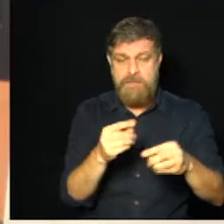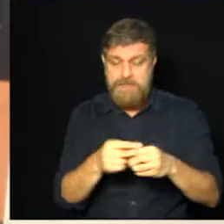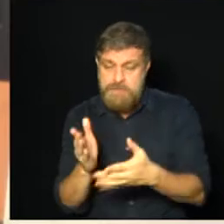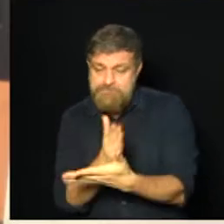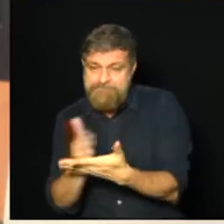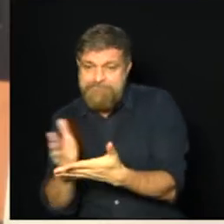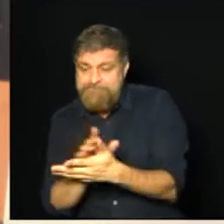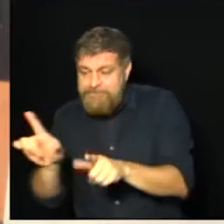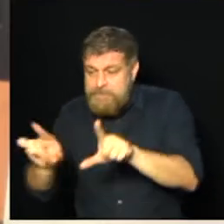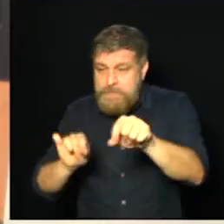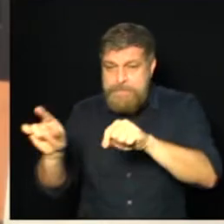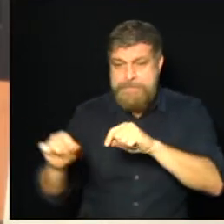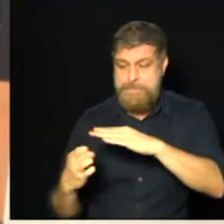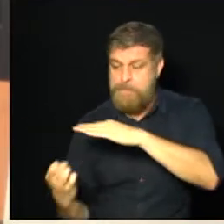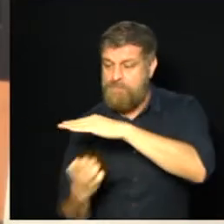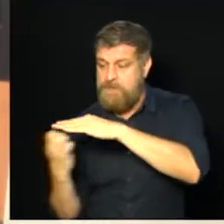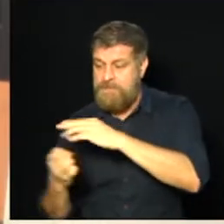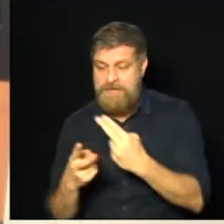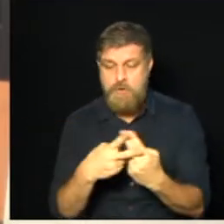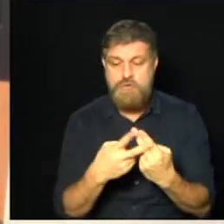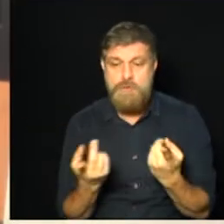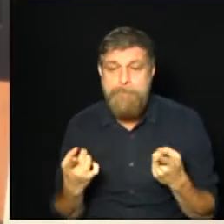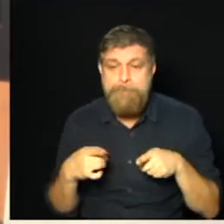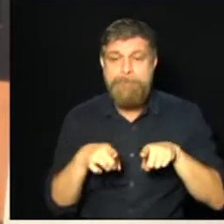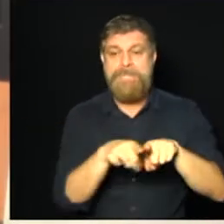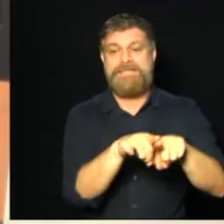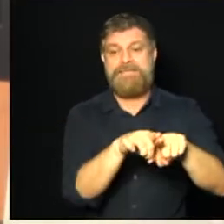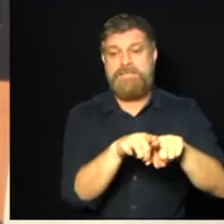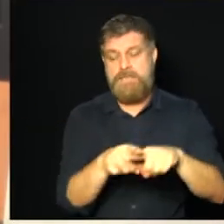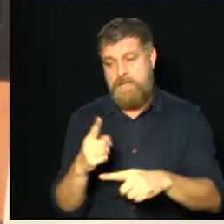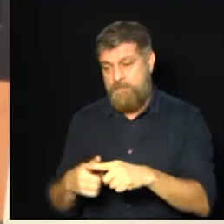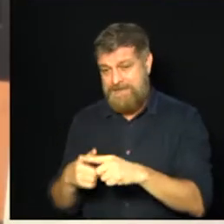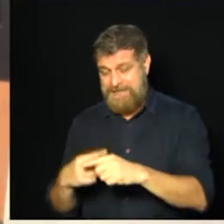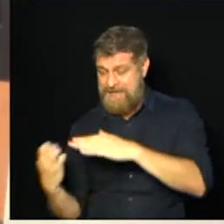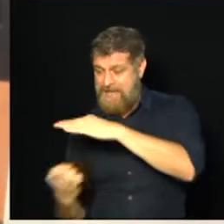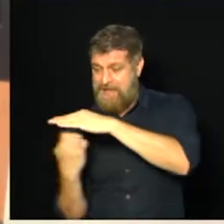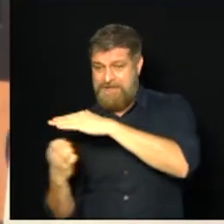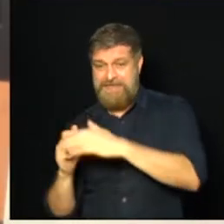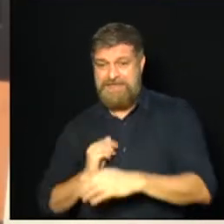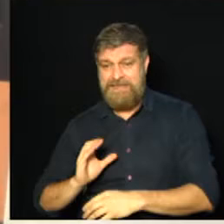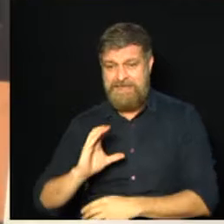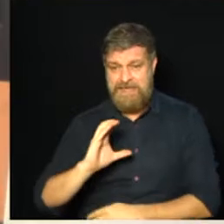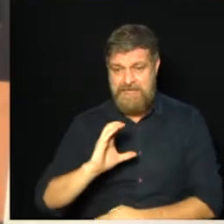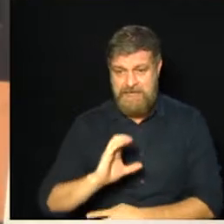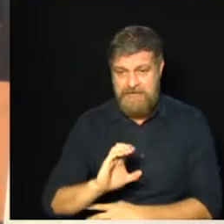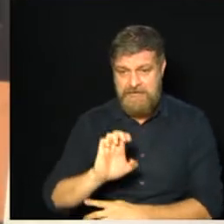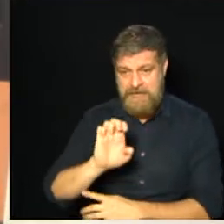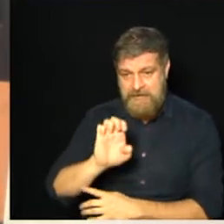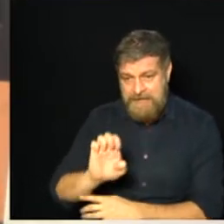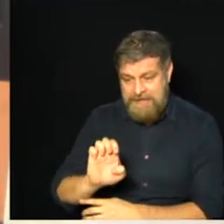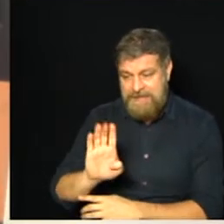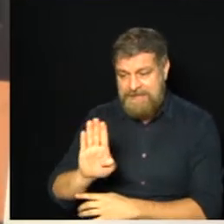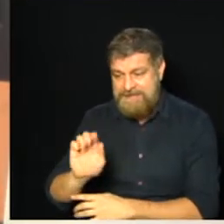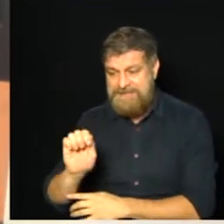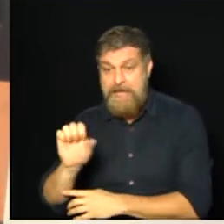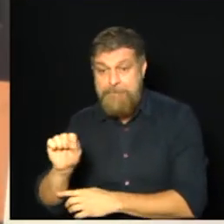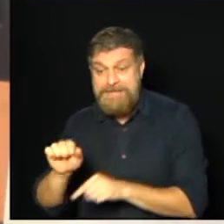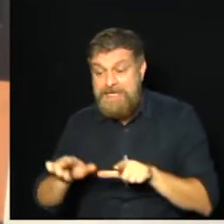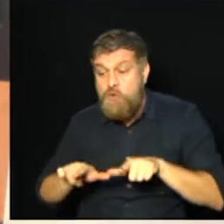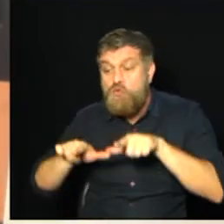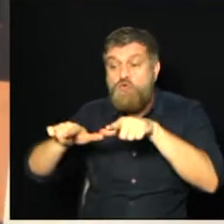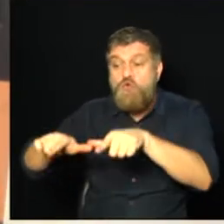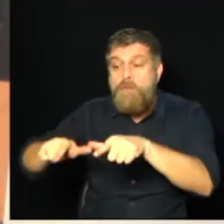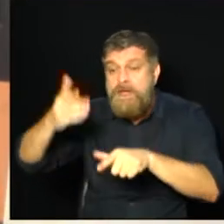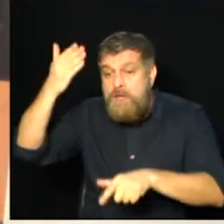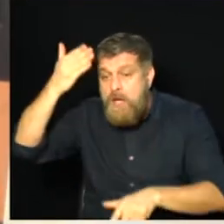empresa parceira do SUS, que isso é essencial. Por quê? Porque as empresas que têm o SEBAS, por que a gente pediu o SEBAS, essa qualificação? Além